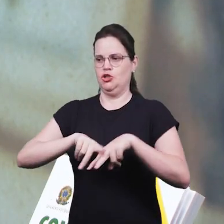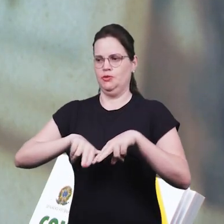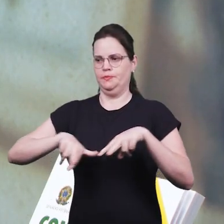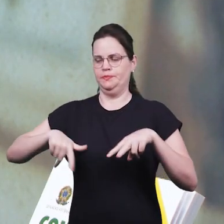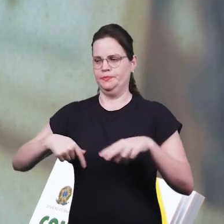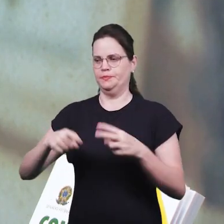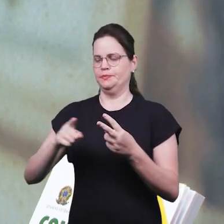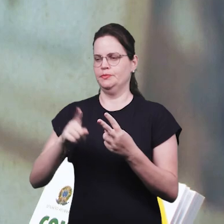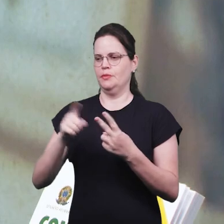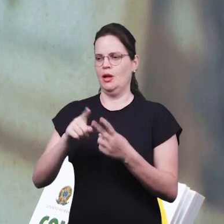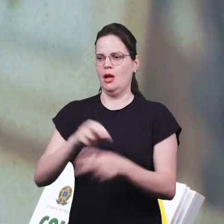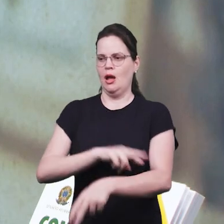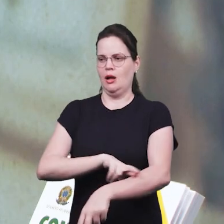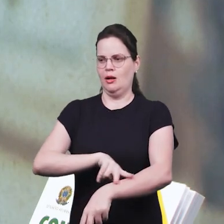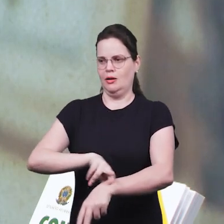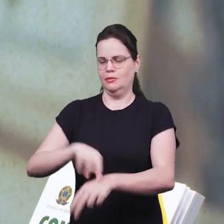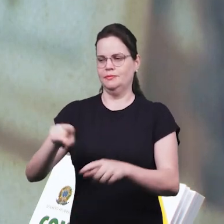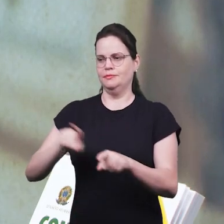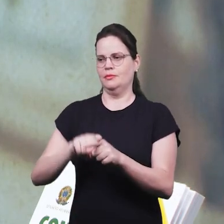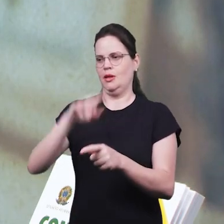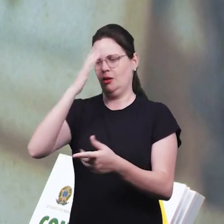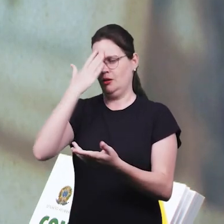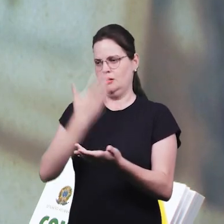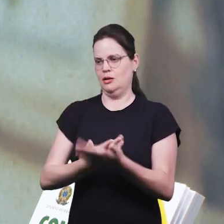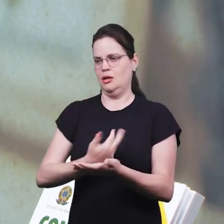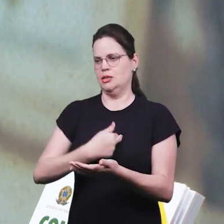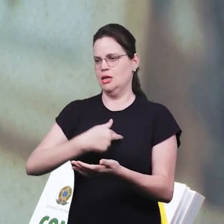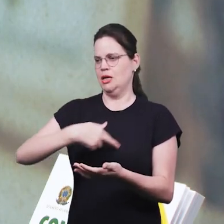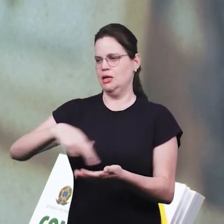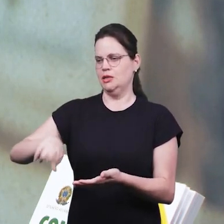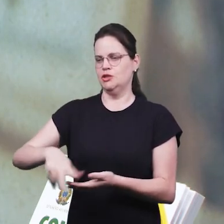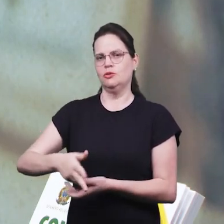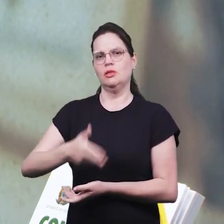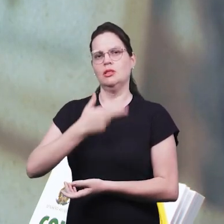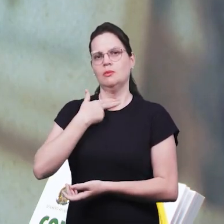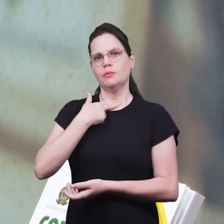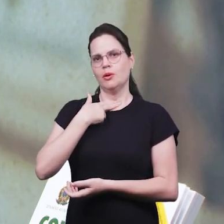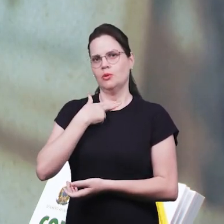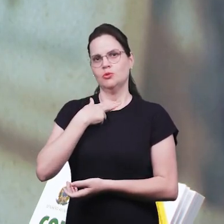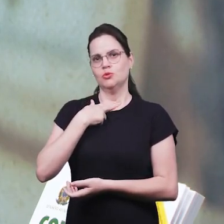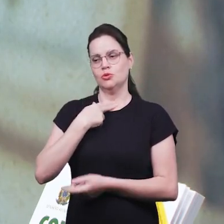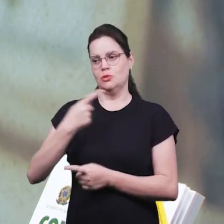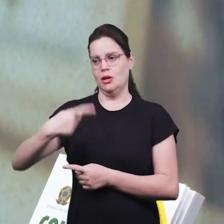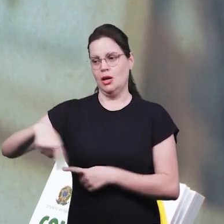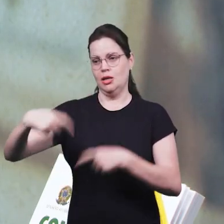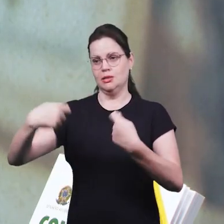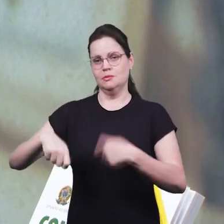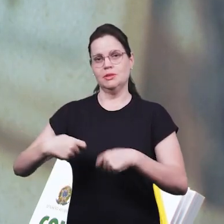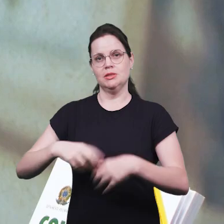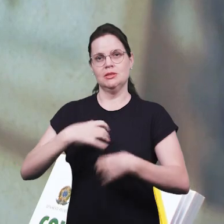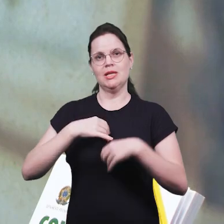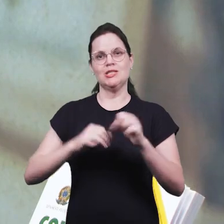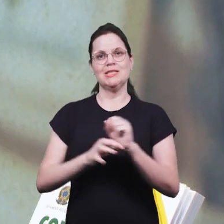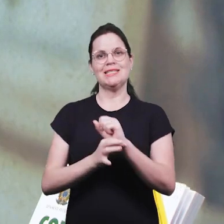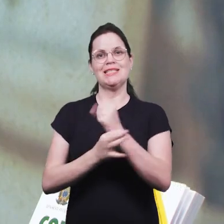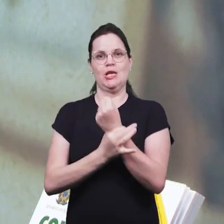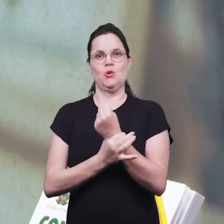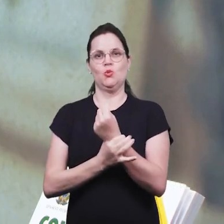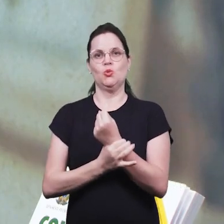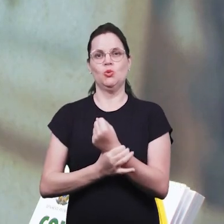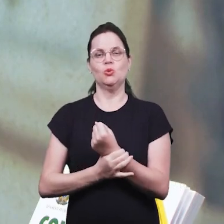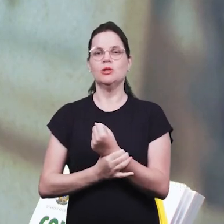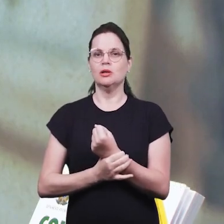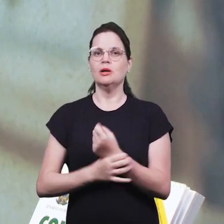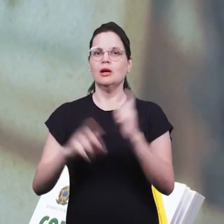de etnia, de raça, de crença, de modo que elas possam se sentir seguras por estarem trabalhando em